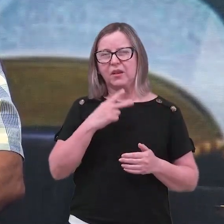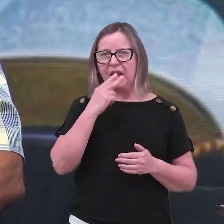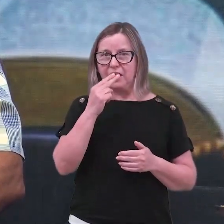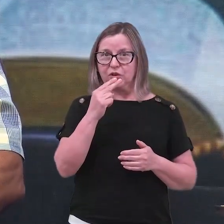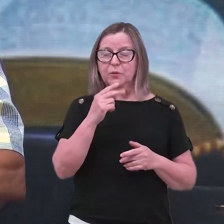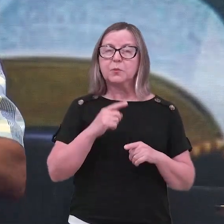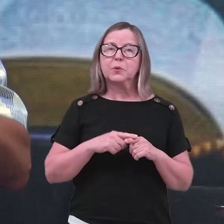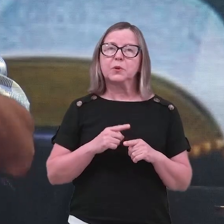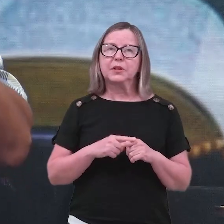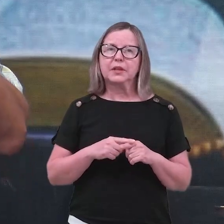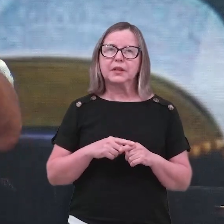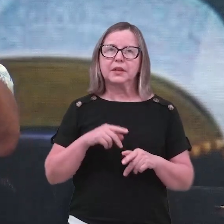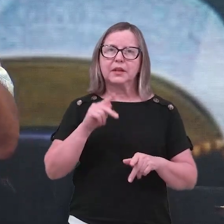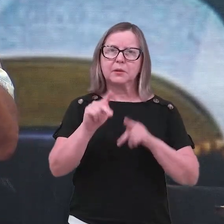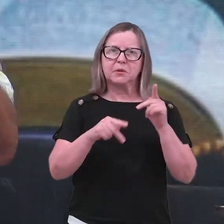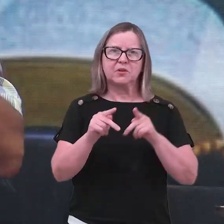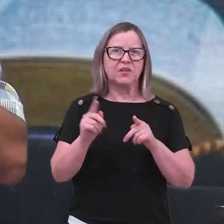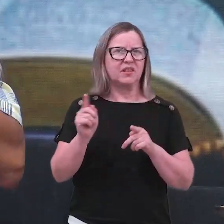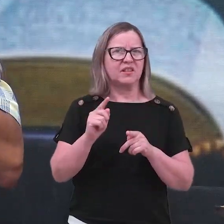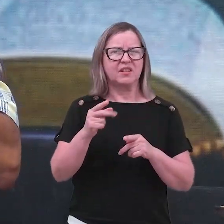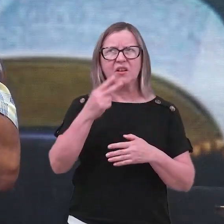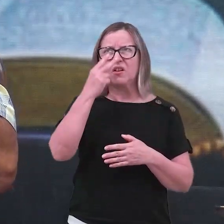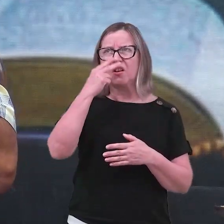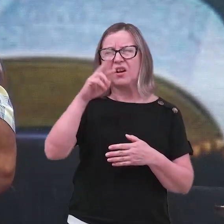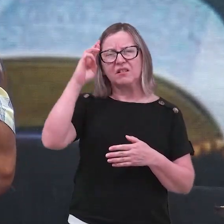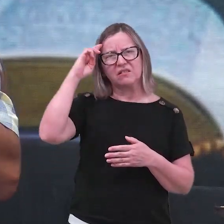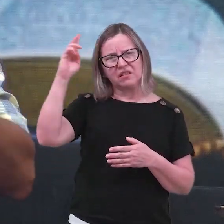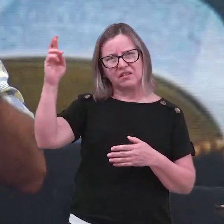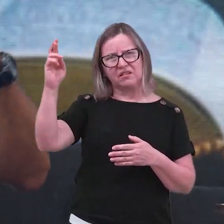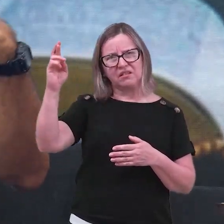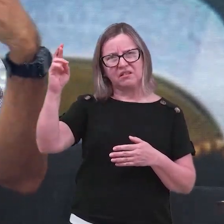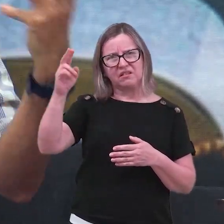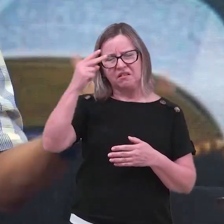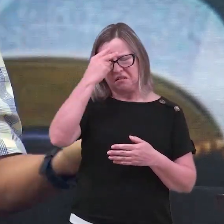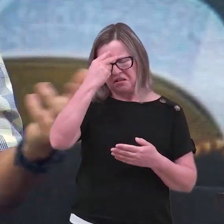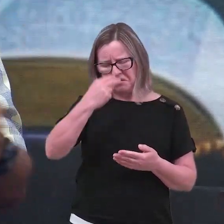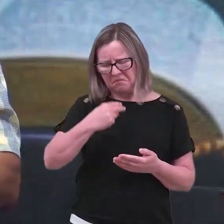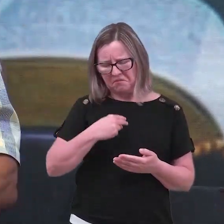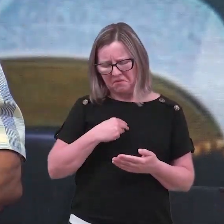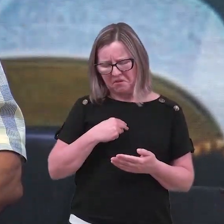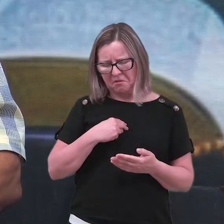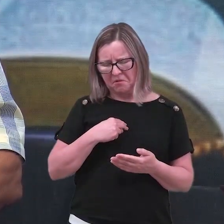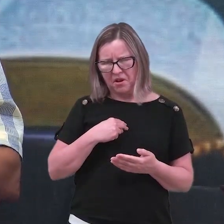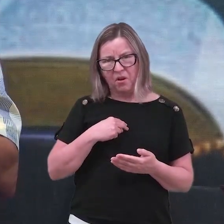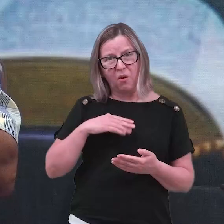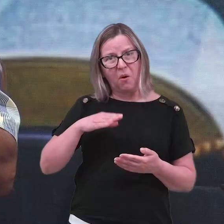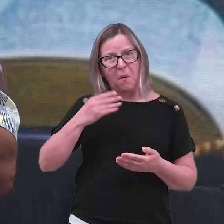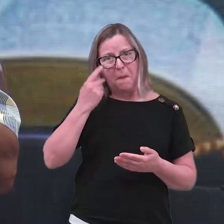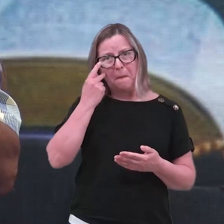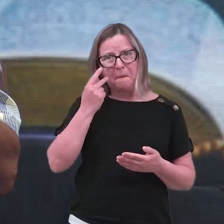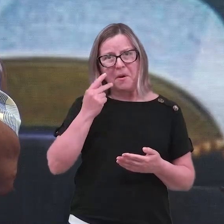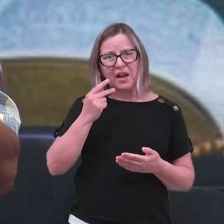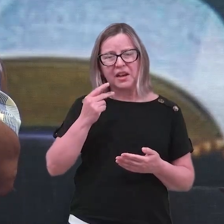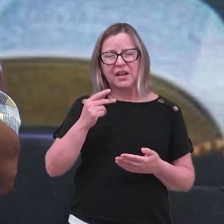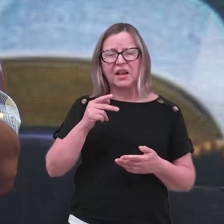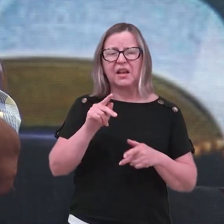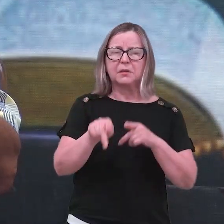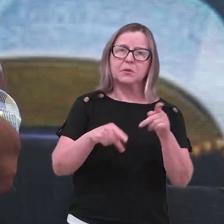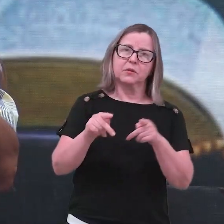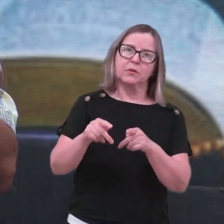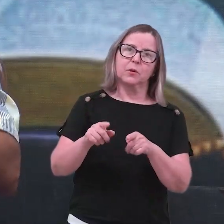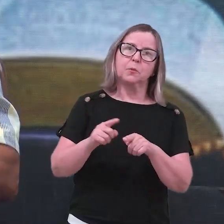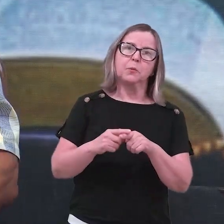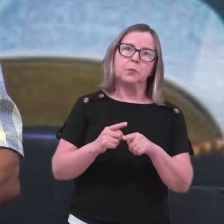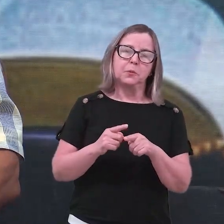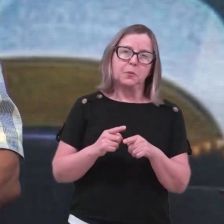estão olhando, em vez de olhar para o Senhor, ou elas estão olhando para elas, ou elas estão olhando para outras pessoas, porque quando nós olhamos para